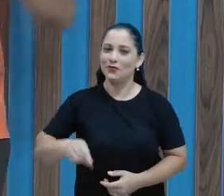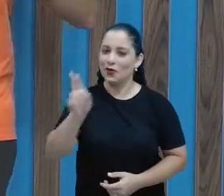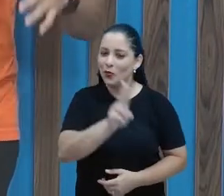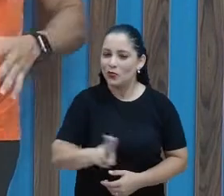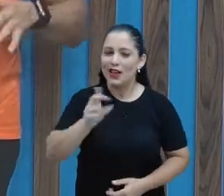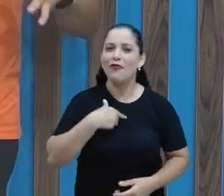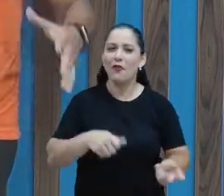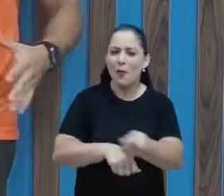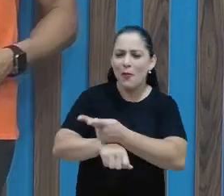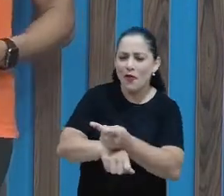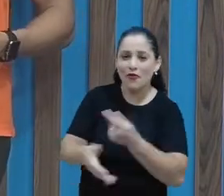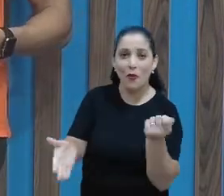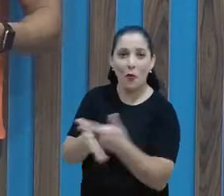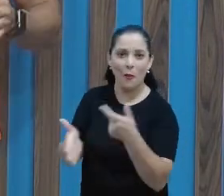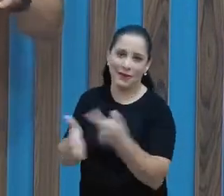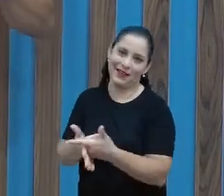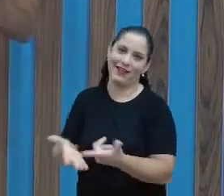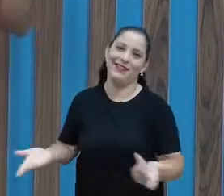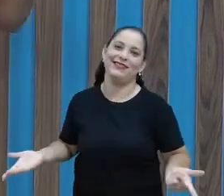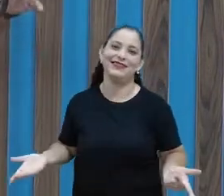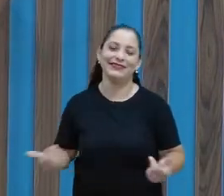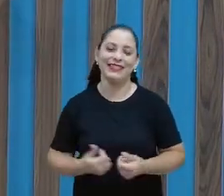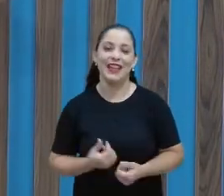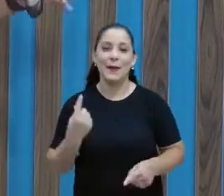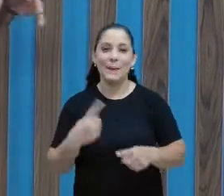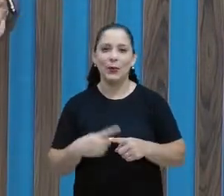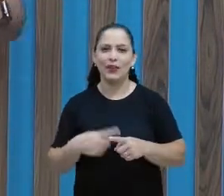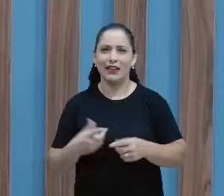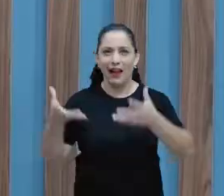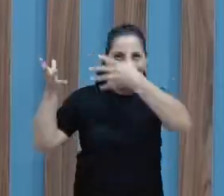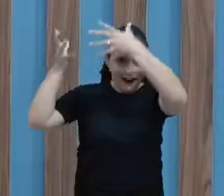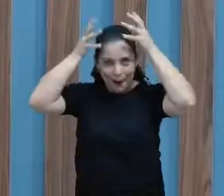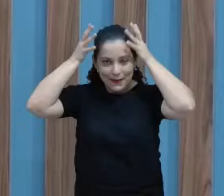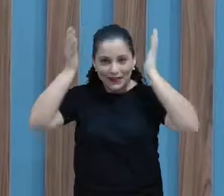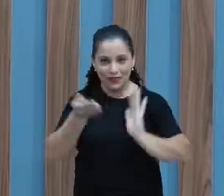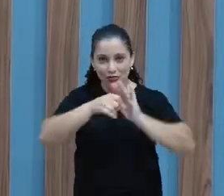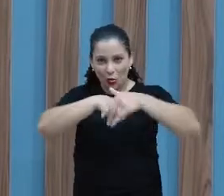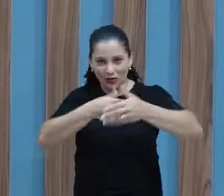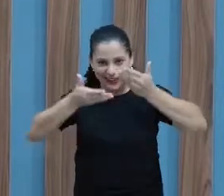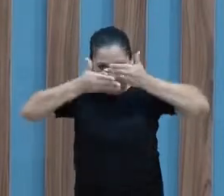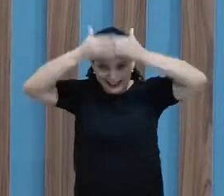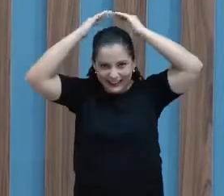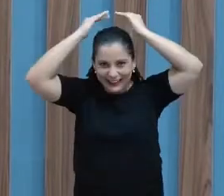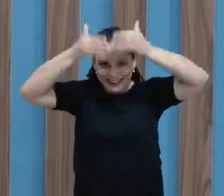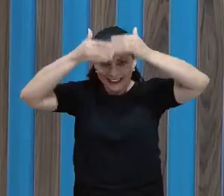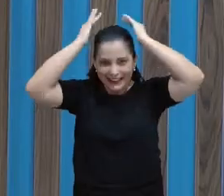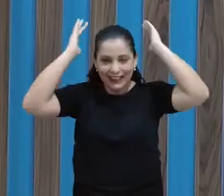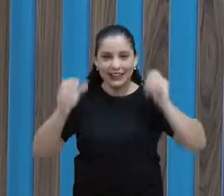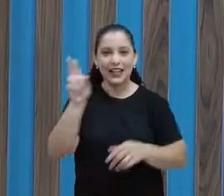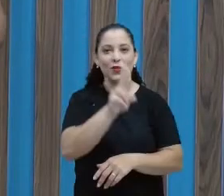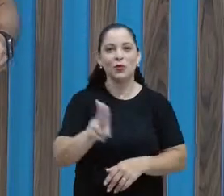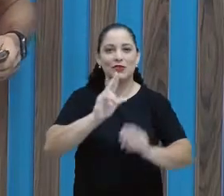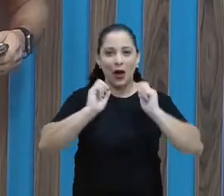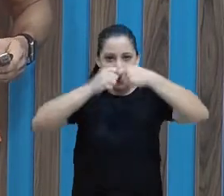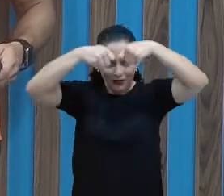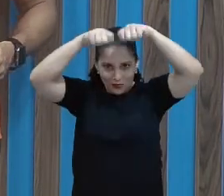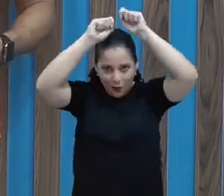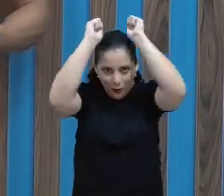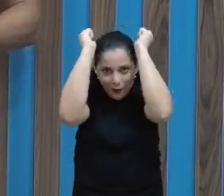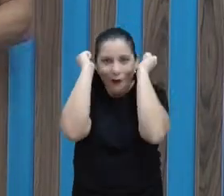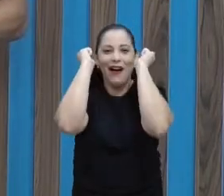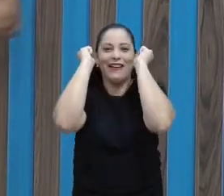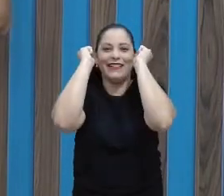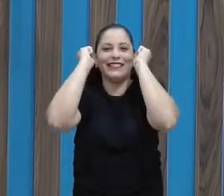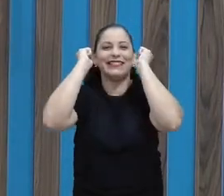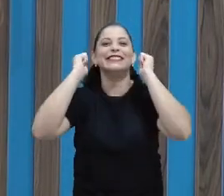vou providenciar alguma coisa. Eu acho que vai ser alguma coisa em relação à cabeça para esconder a careca, né? Eu vou pegar uma touca, aquela touca de